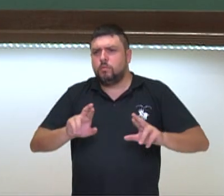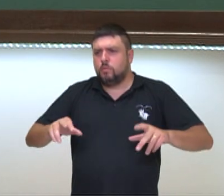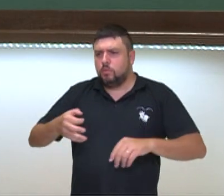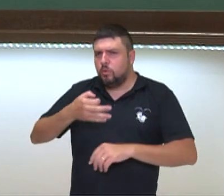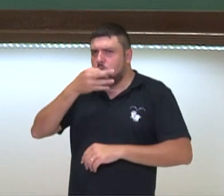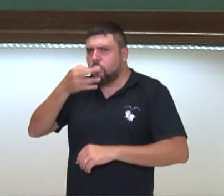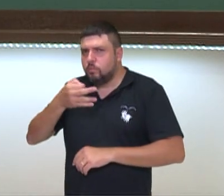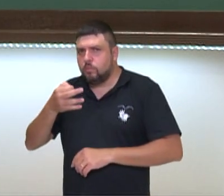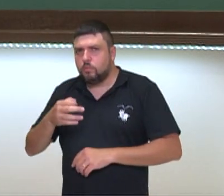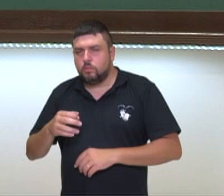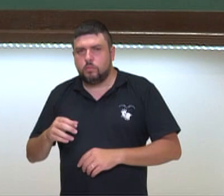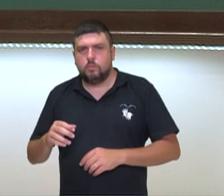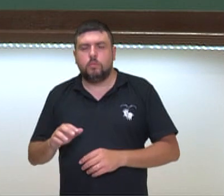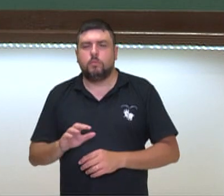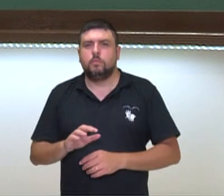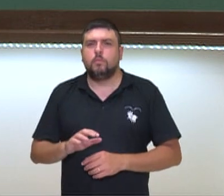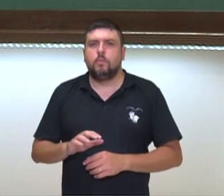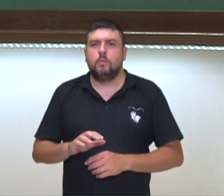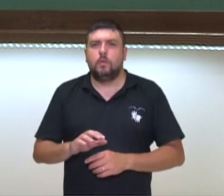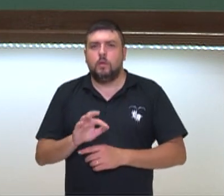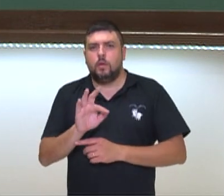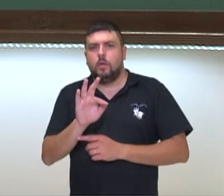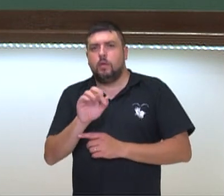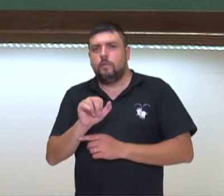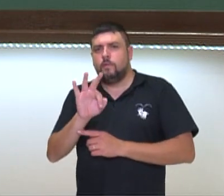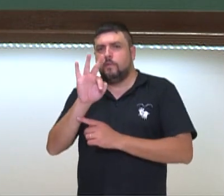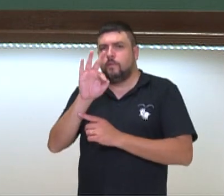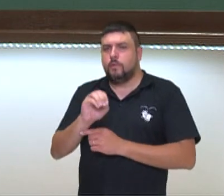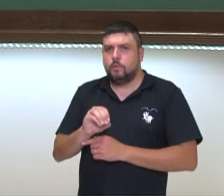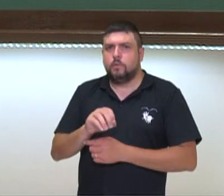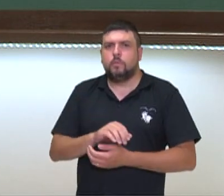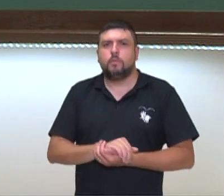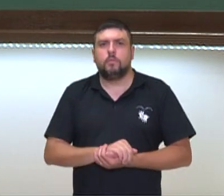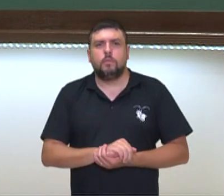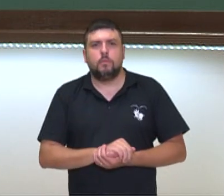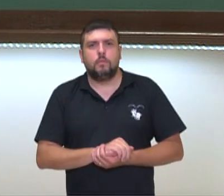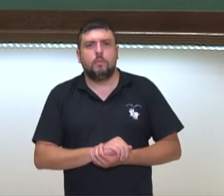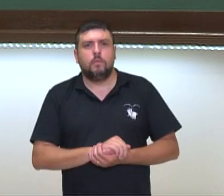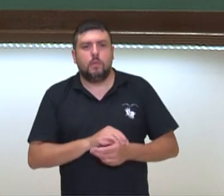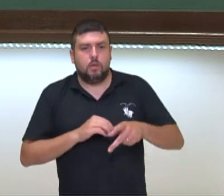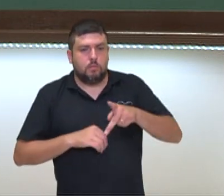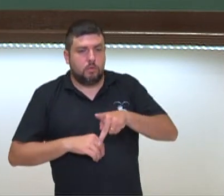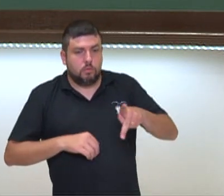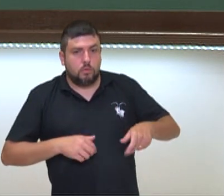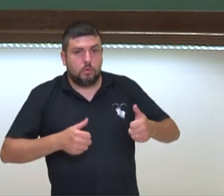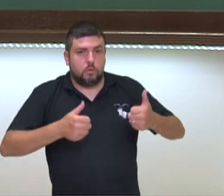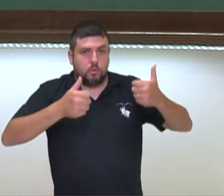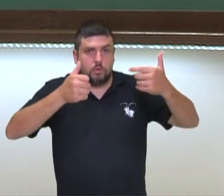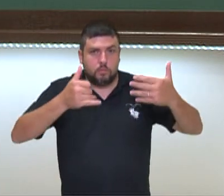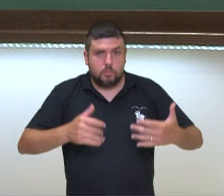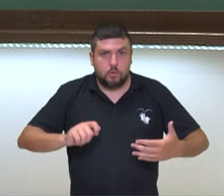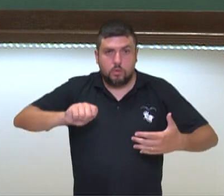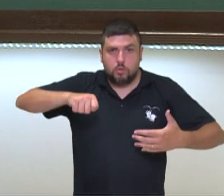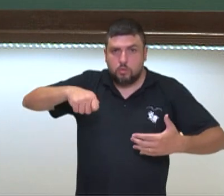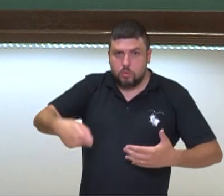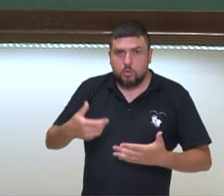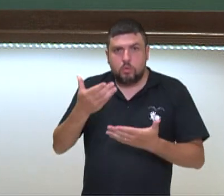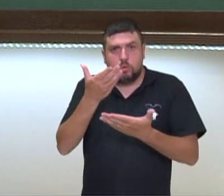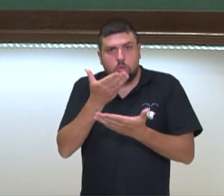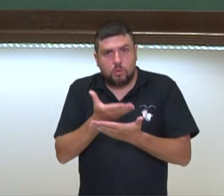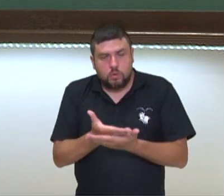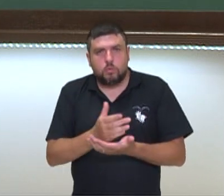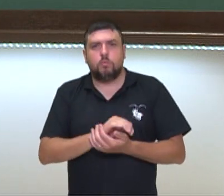aconteceu. A professora está falando sobre a aula. Uma opinião.